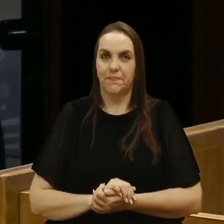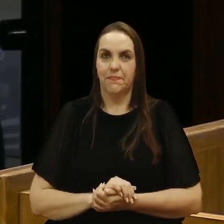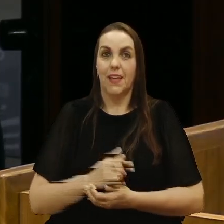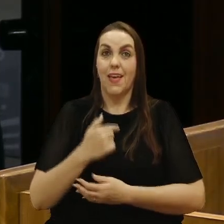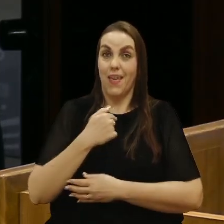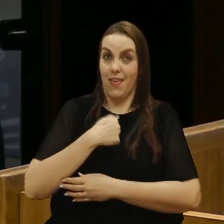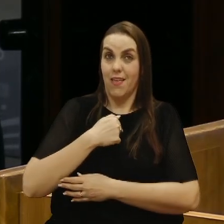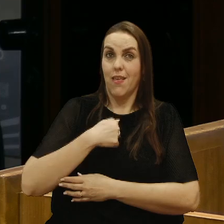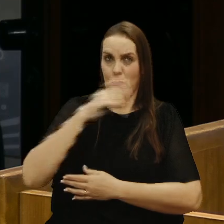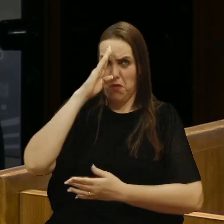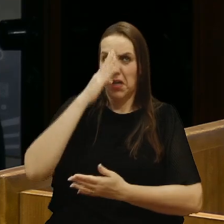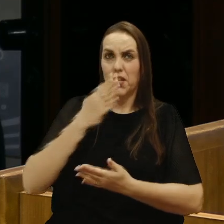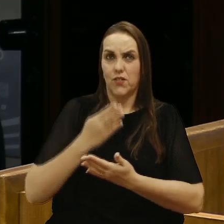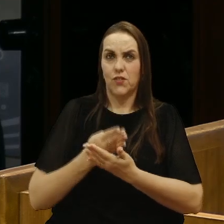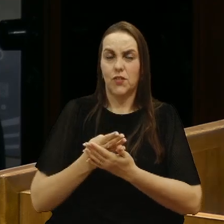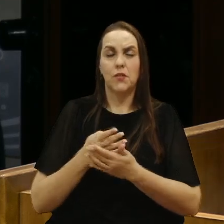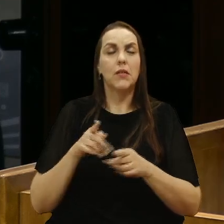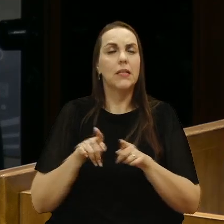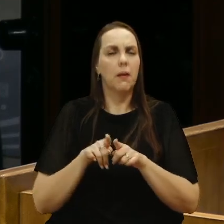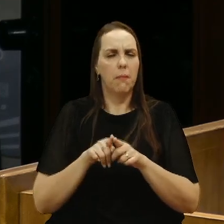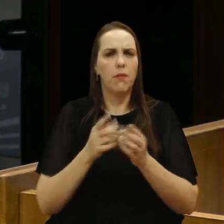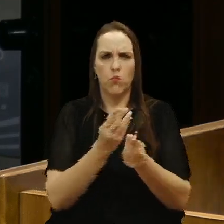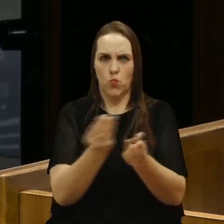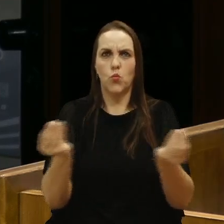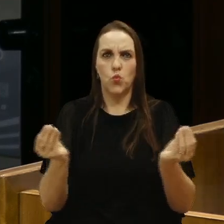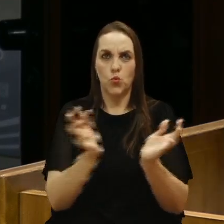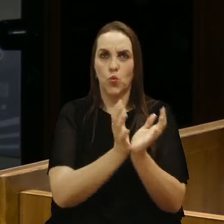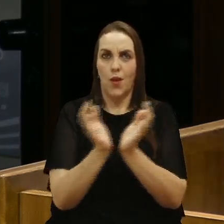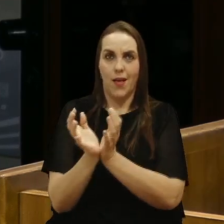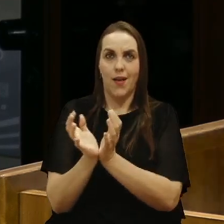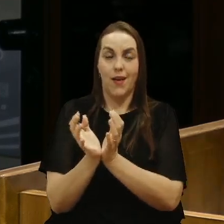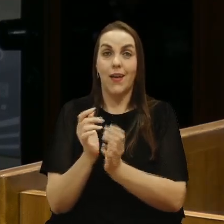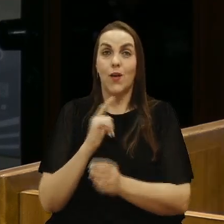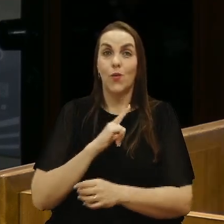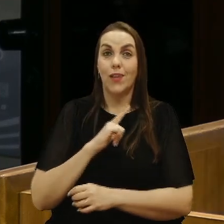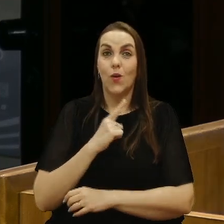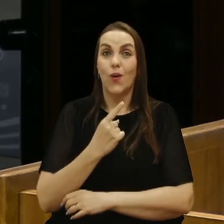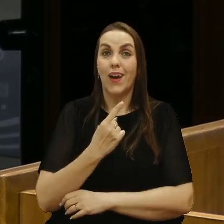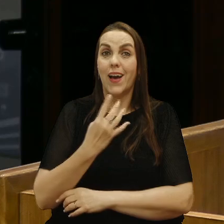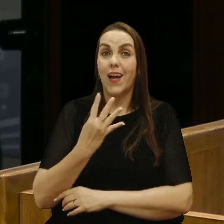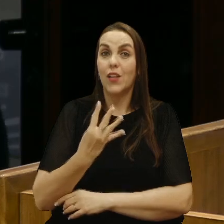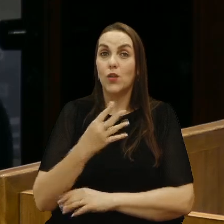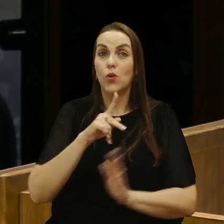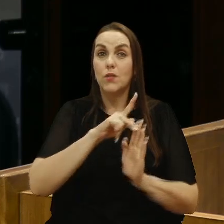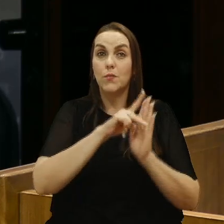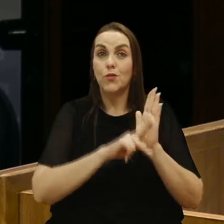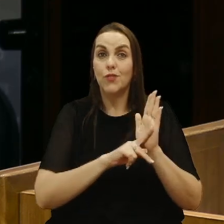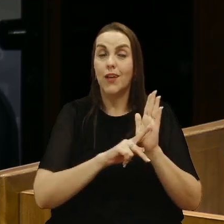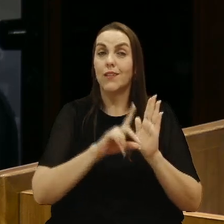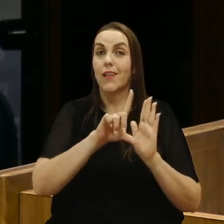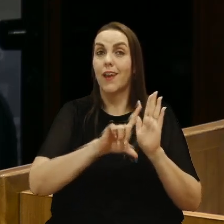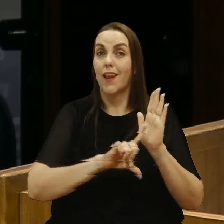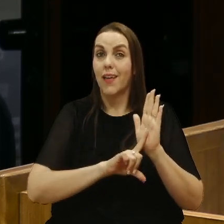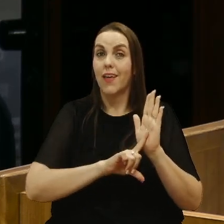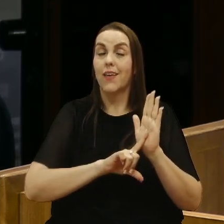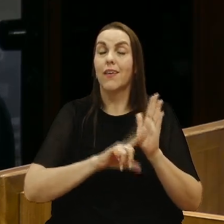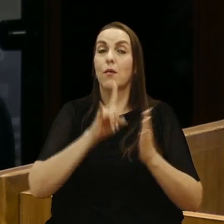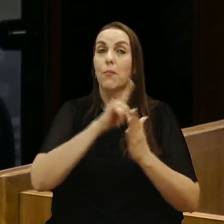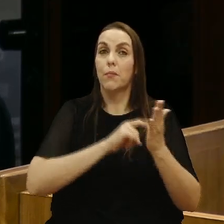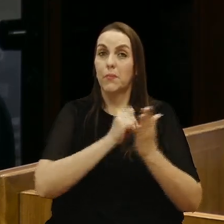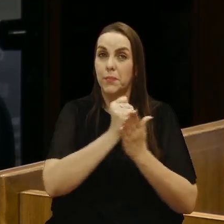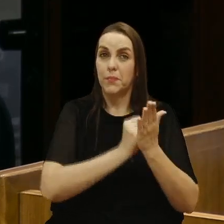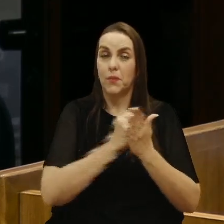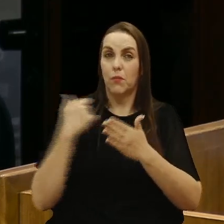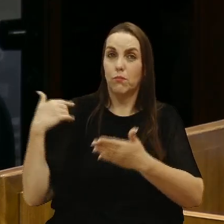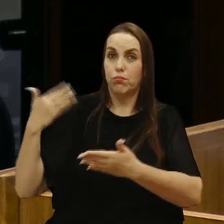E acredito que muitos colegas, eu tenho 14 projetos de lei protocolados ao longo de 2025. E